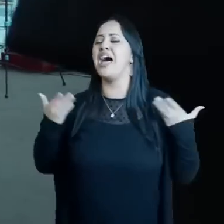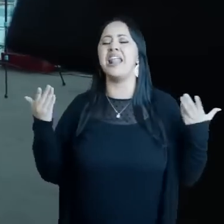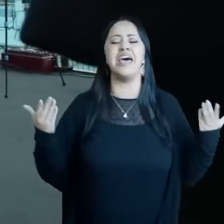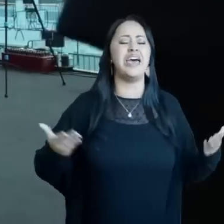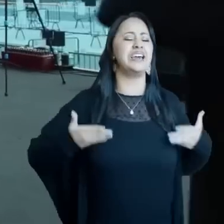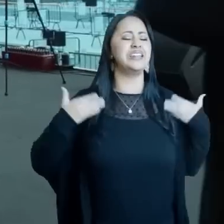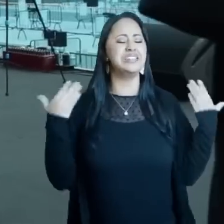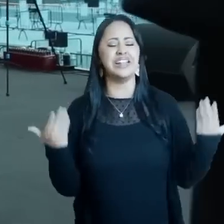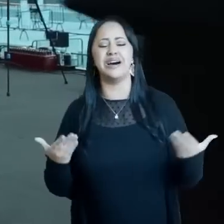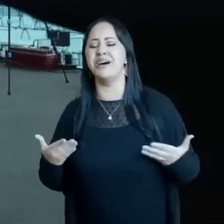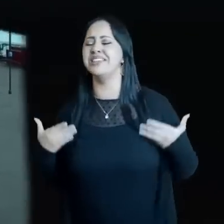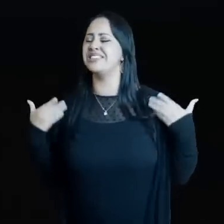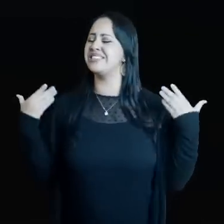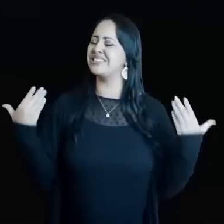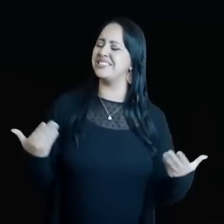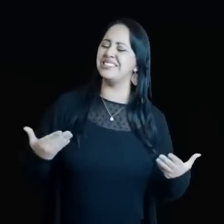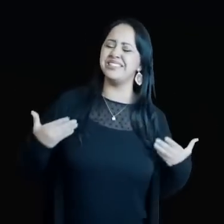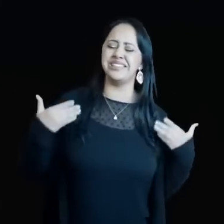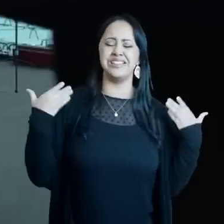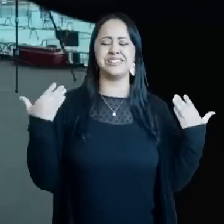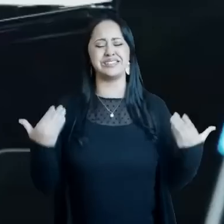Todavia me